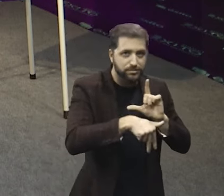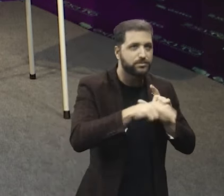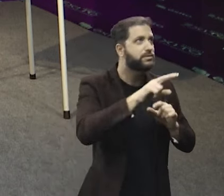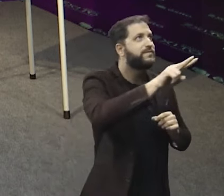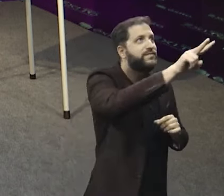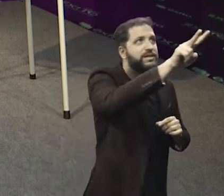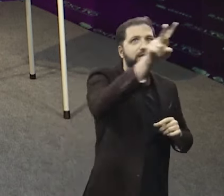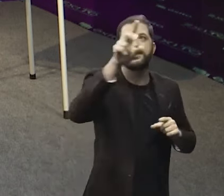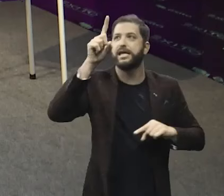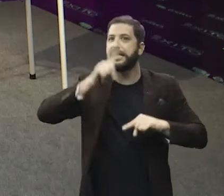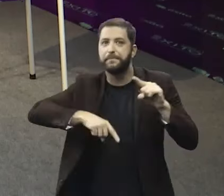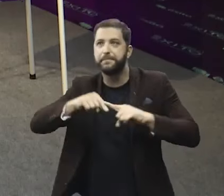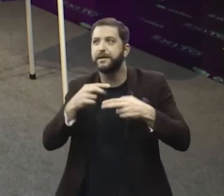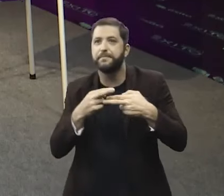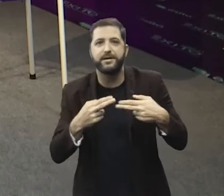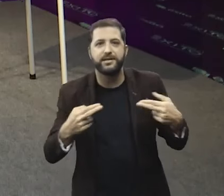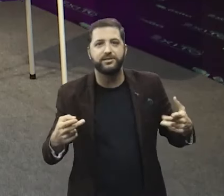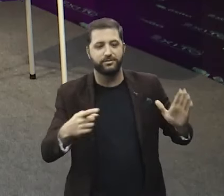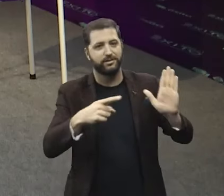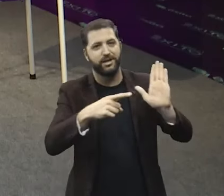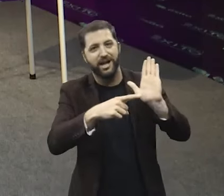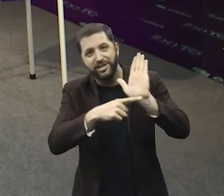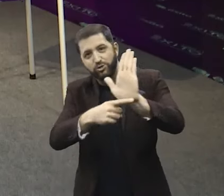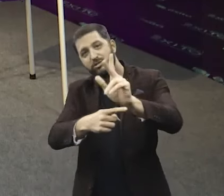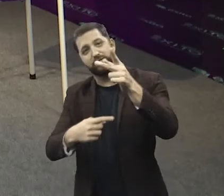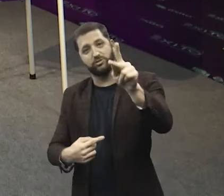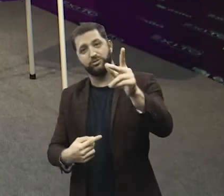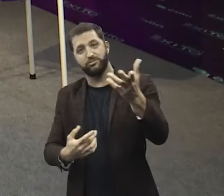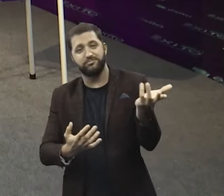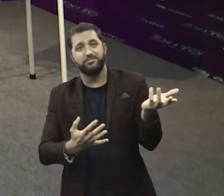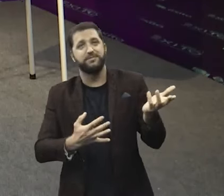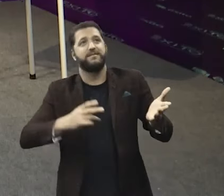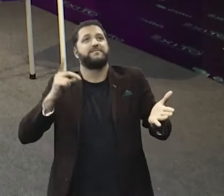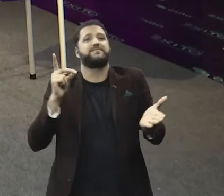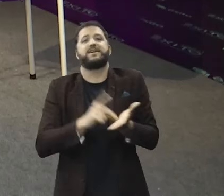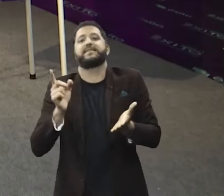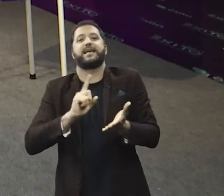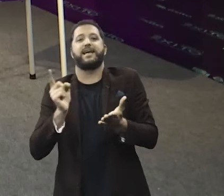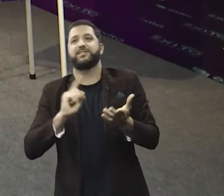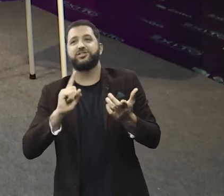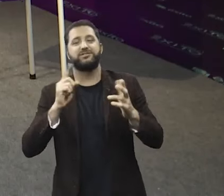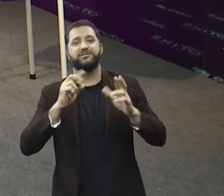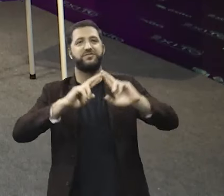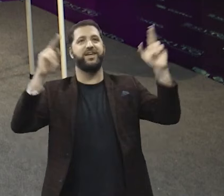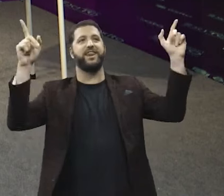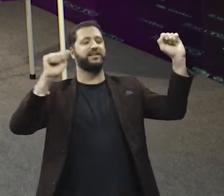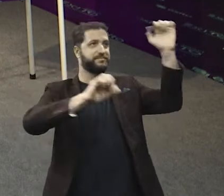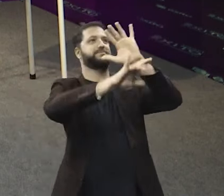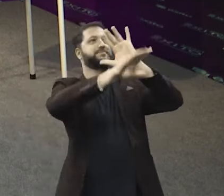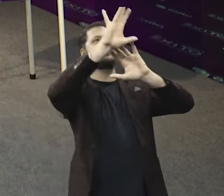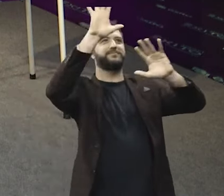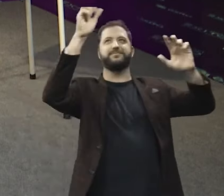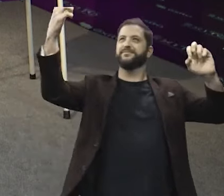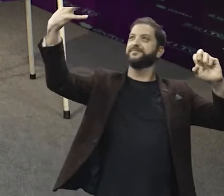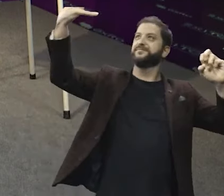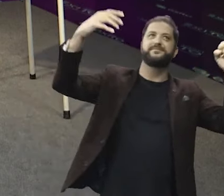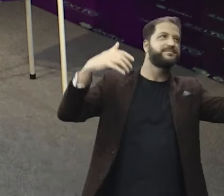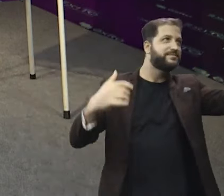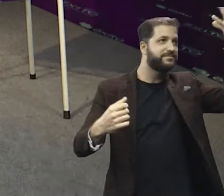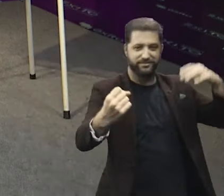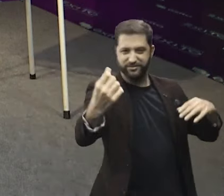os que vão favorecer uma realidade virtual aumentada O que significa realidade virtual